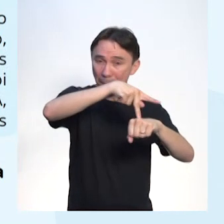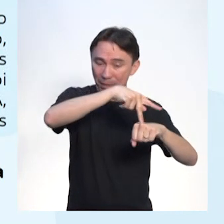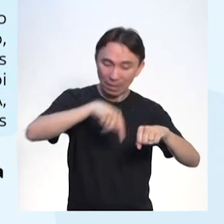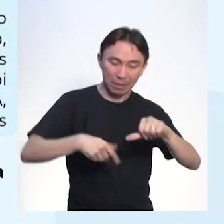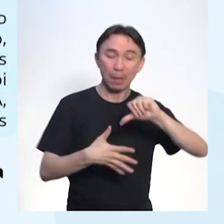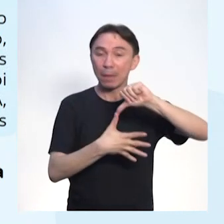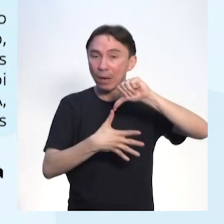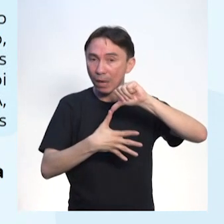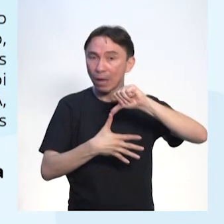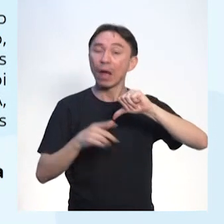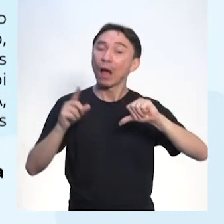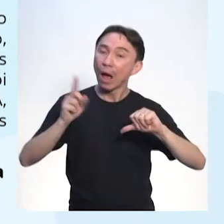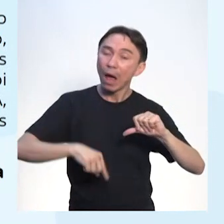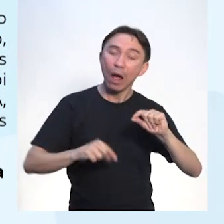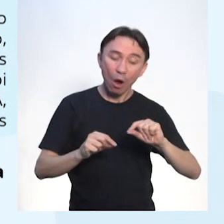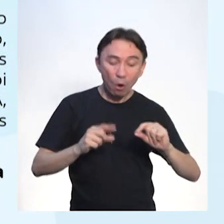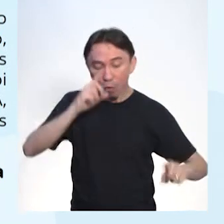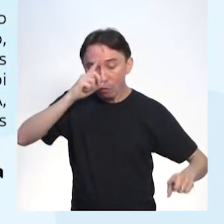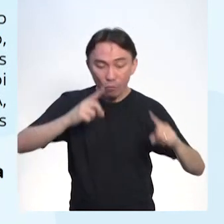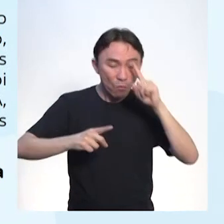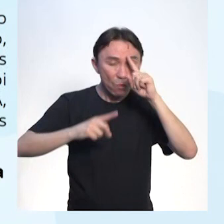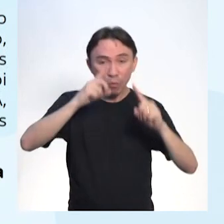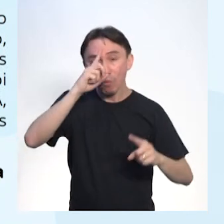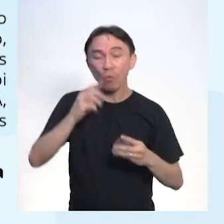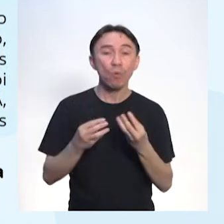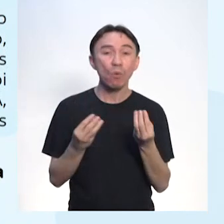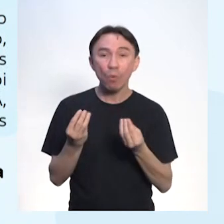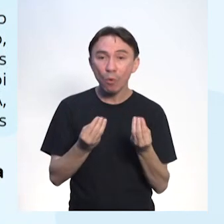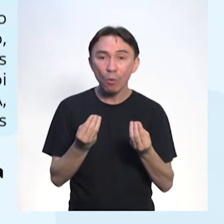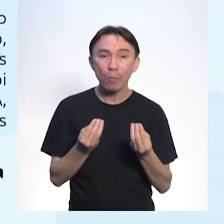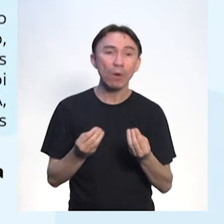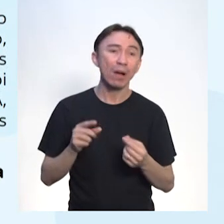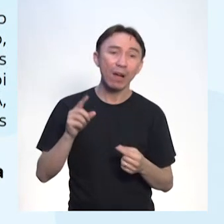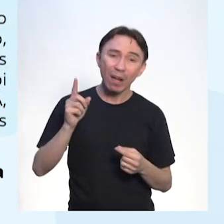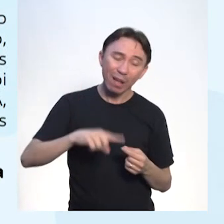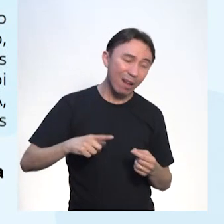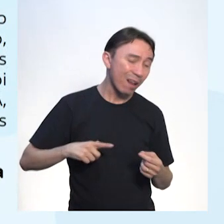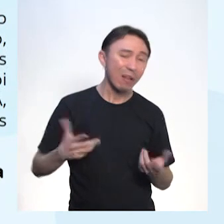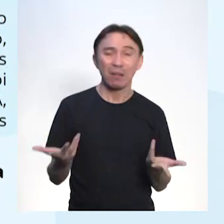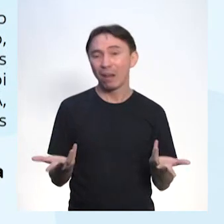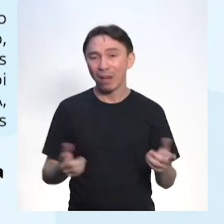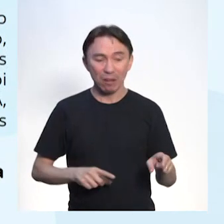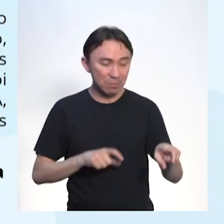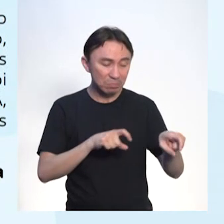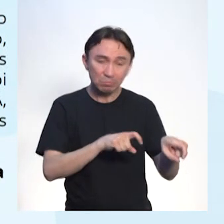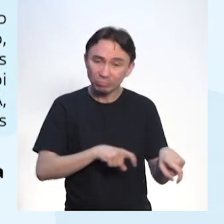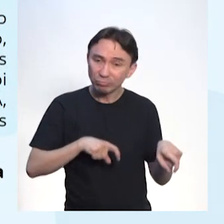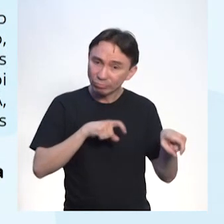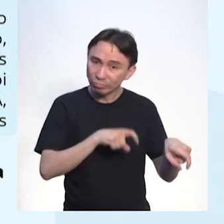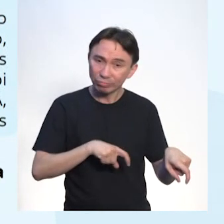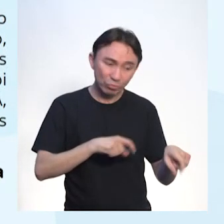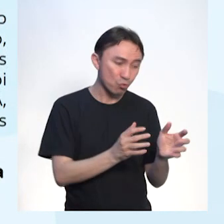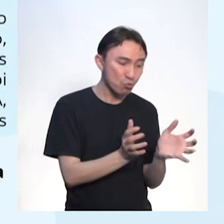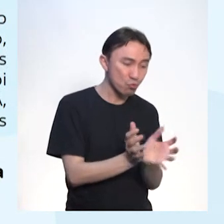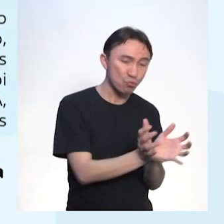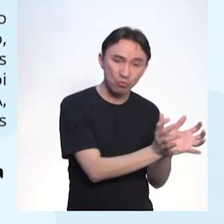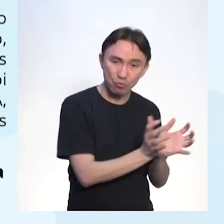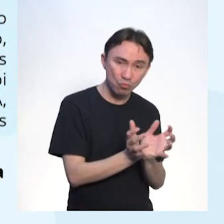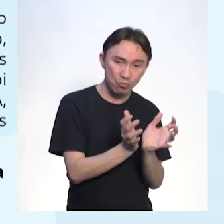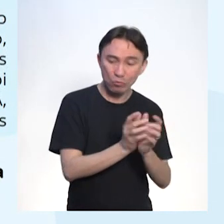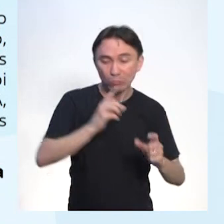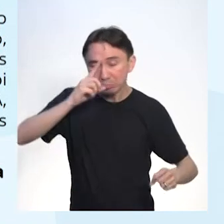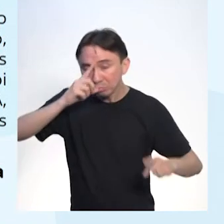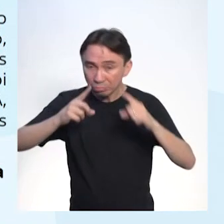eram governados pelas oligarquias rurais. Haja vista, nós vamos ter aqui